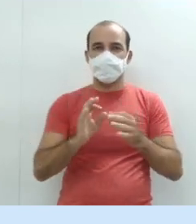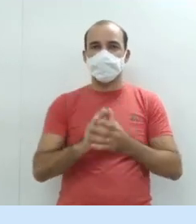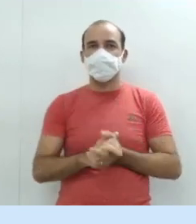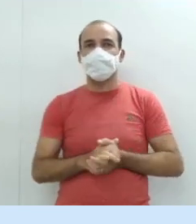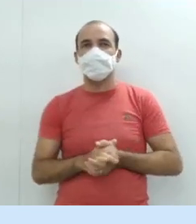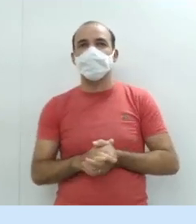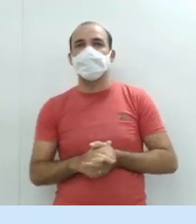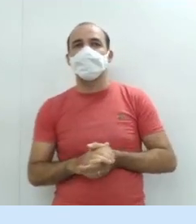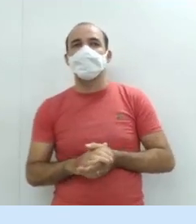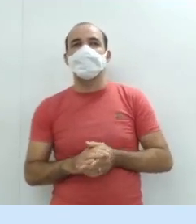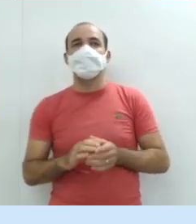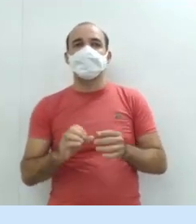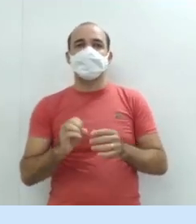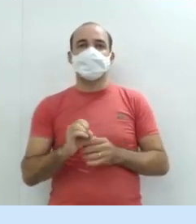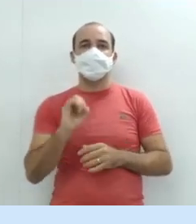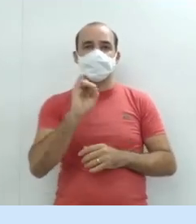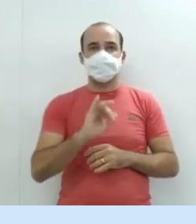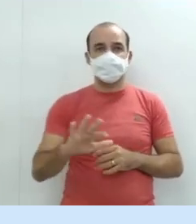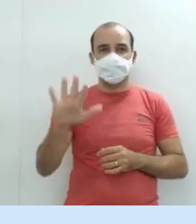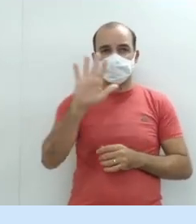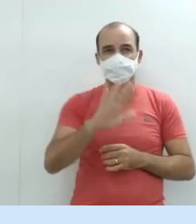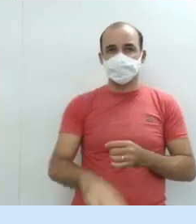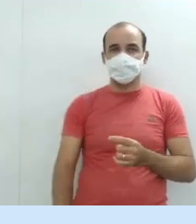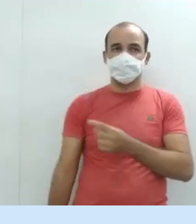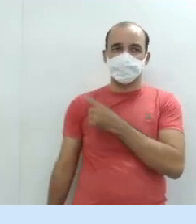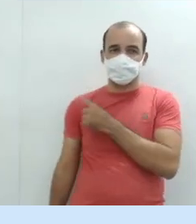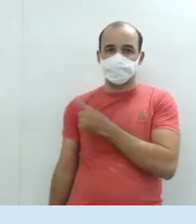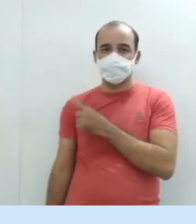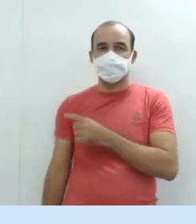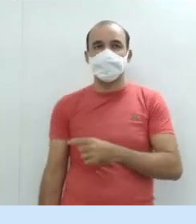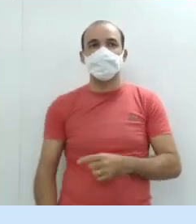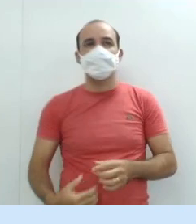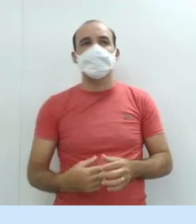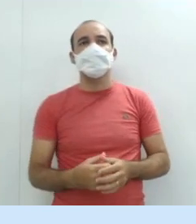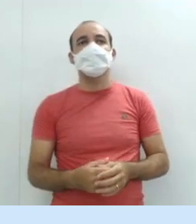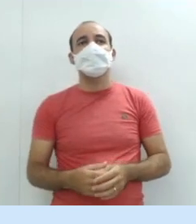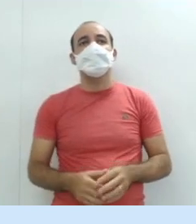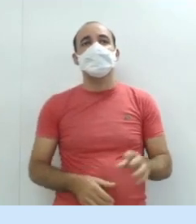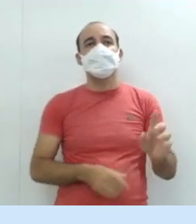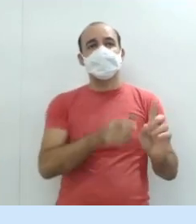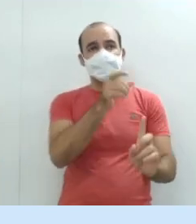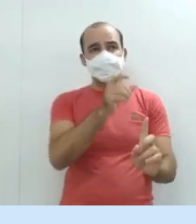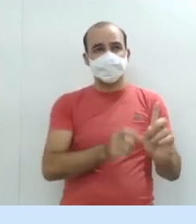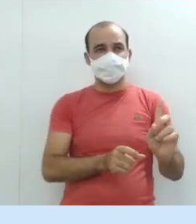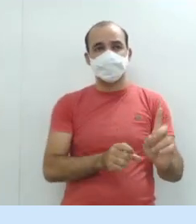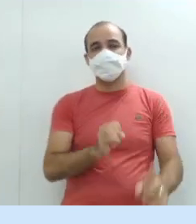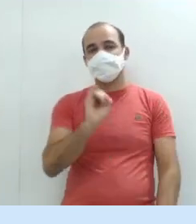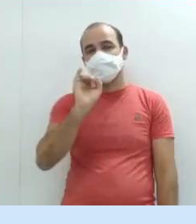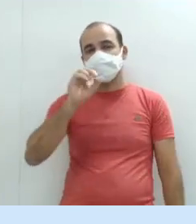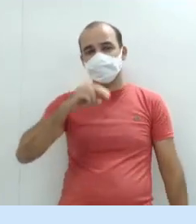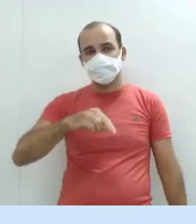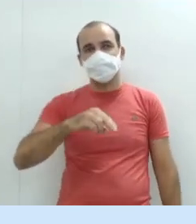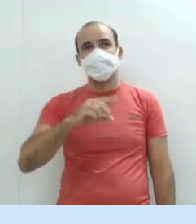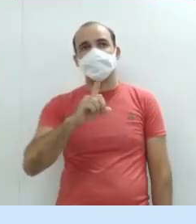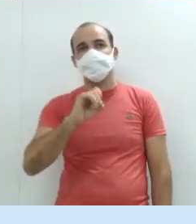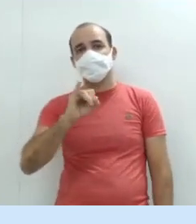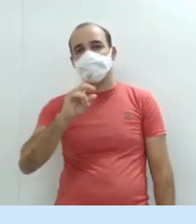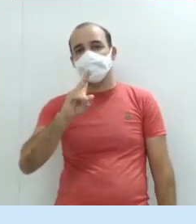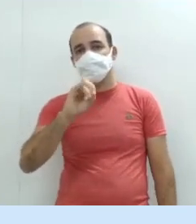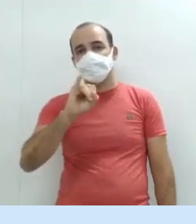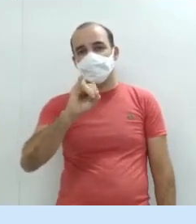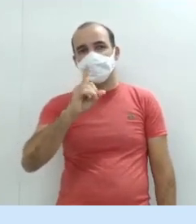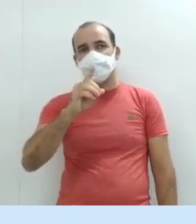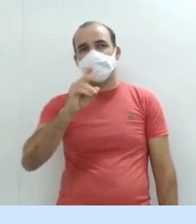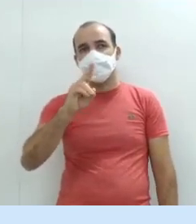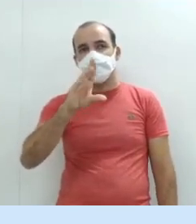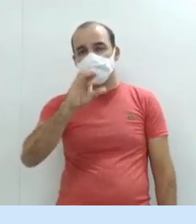acompanhe comigo. Quando eu falo para você sobre essa questão do indivíduo, nós sabemos que ao nascer, daqui a pouco